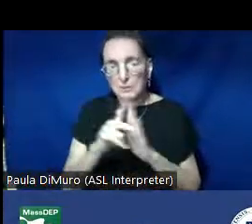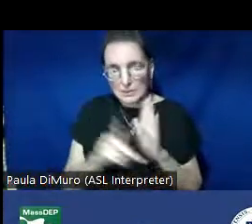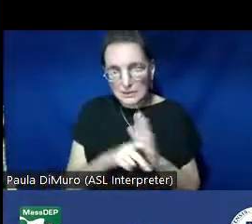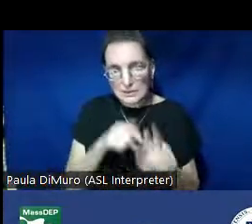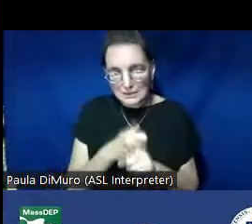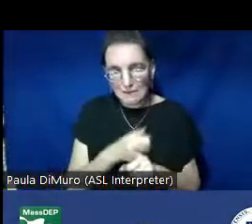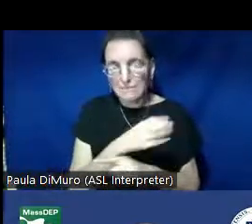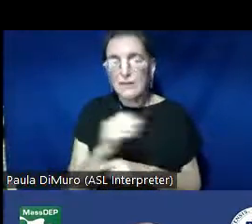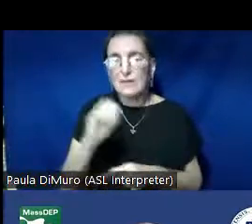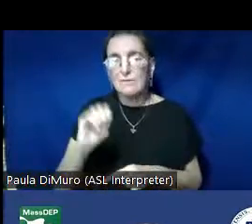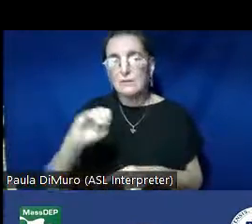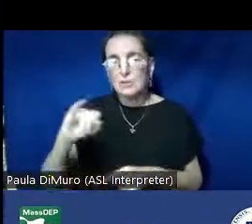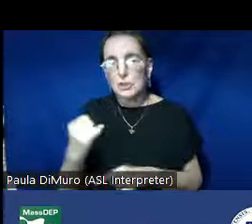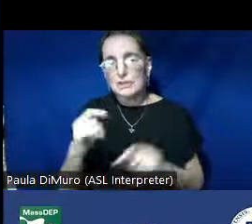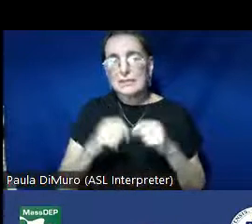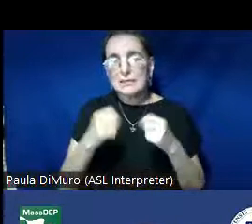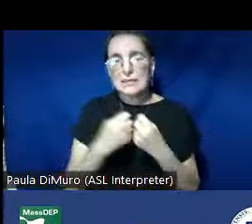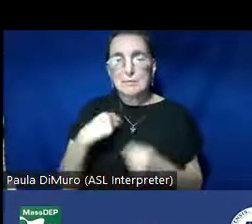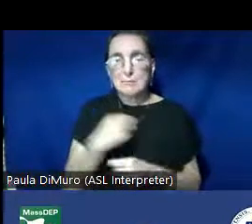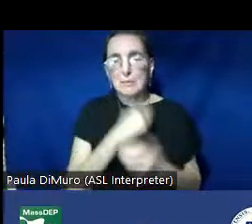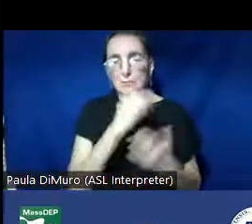justiça ambiental,